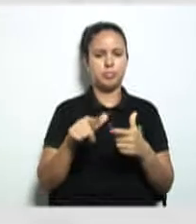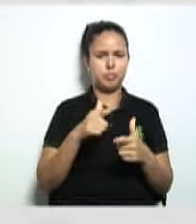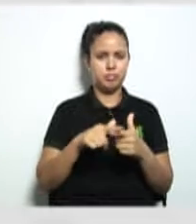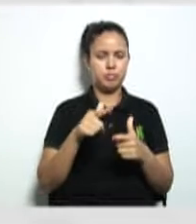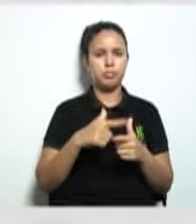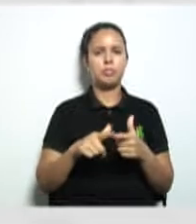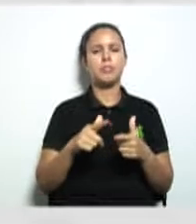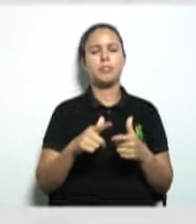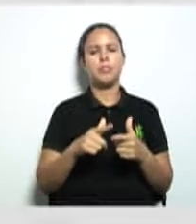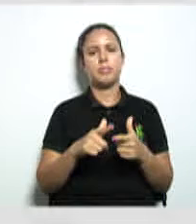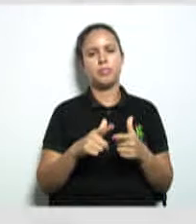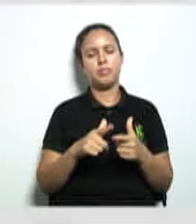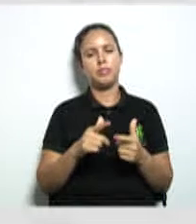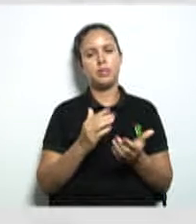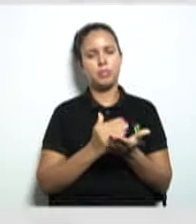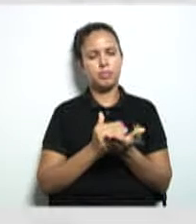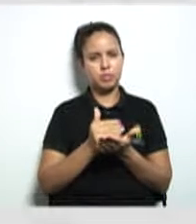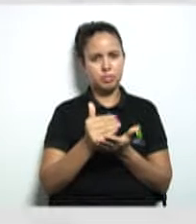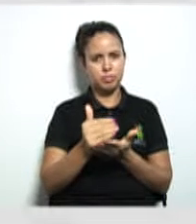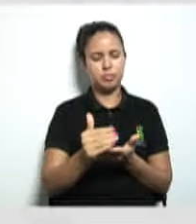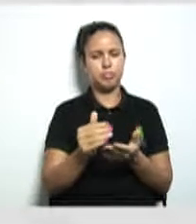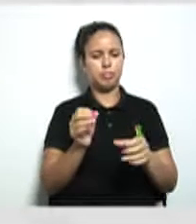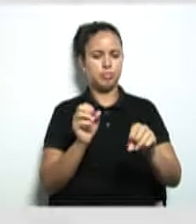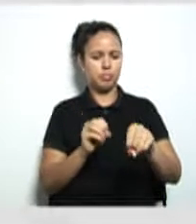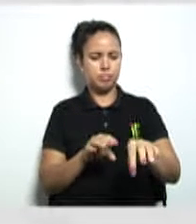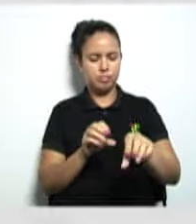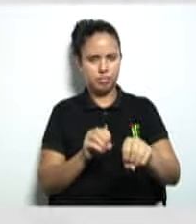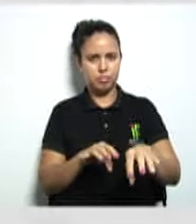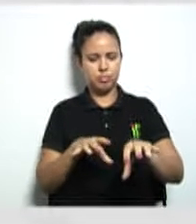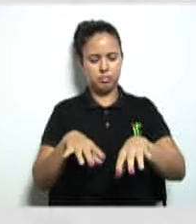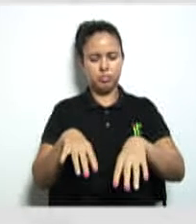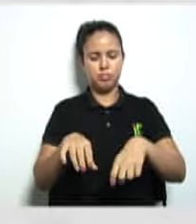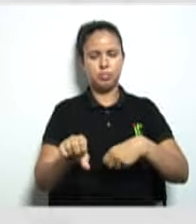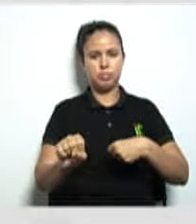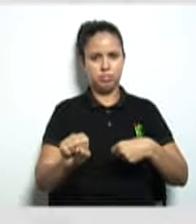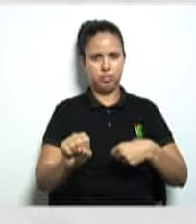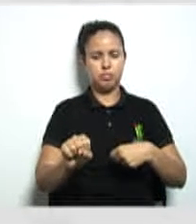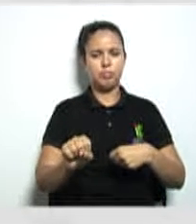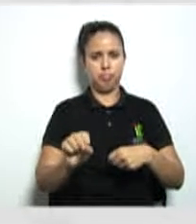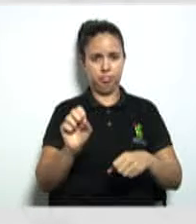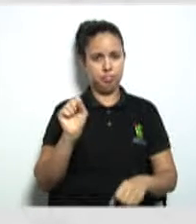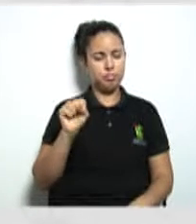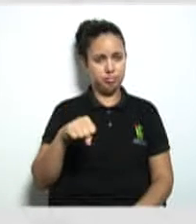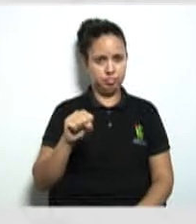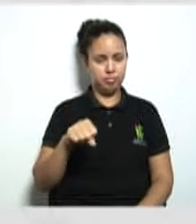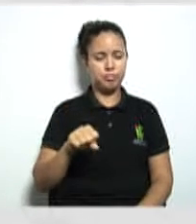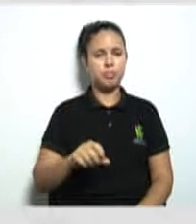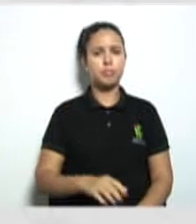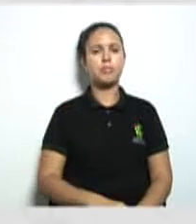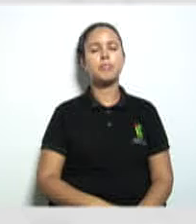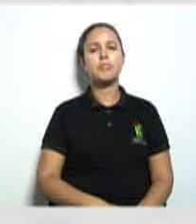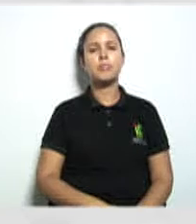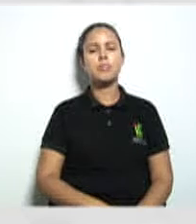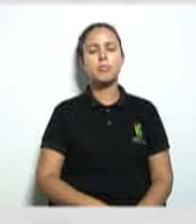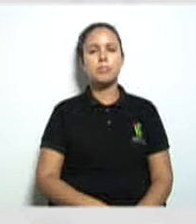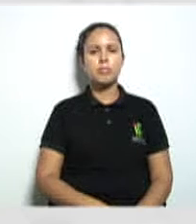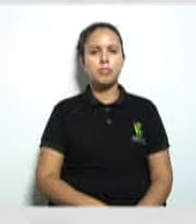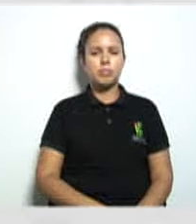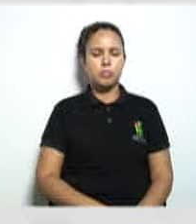entra a questão da educação e formação, tá certo? Até mesmo,